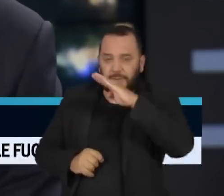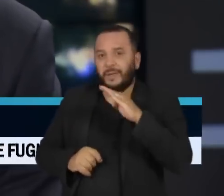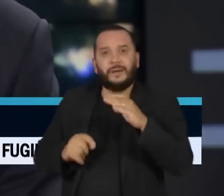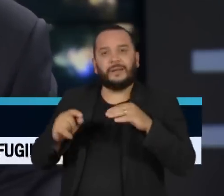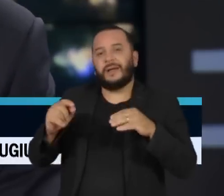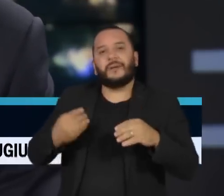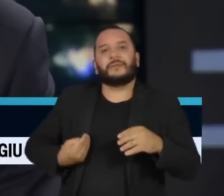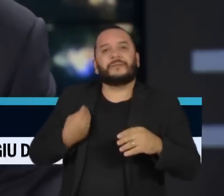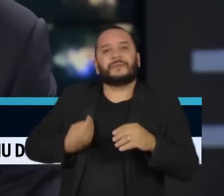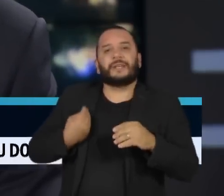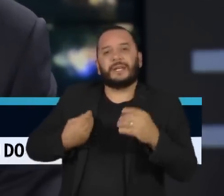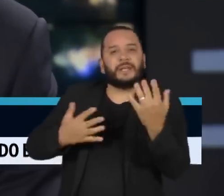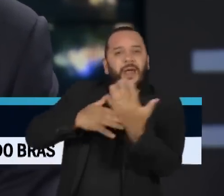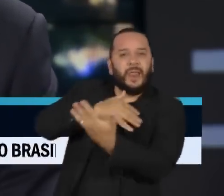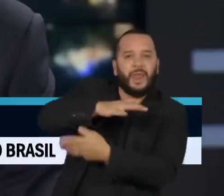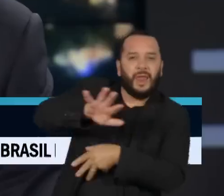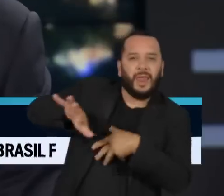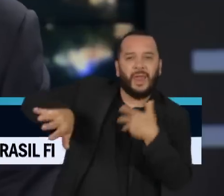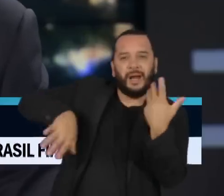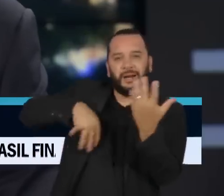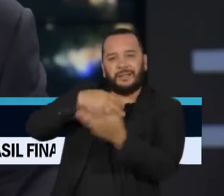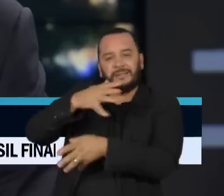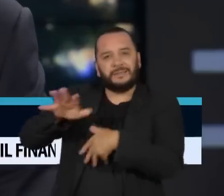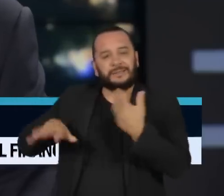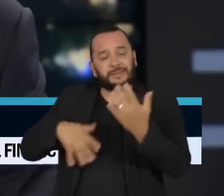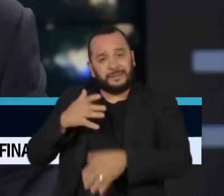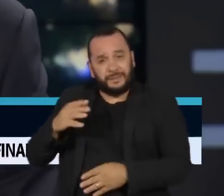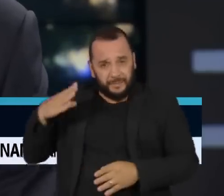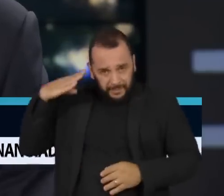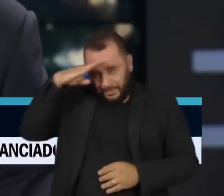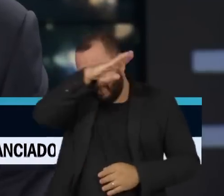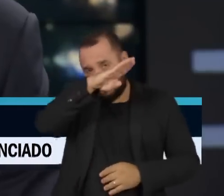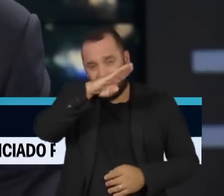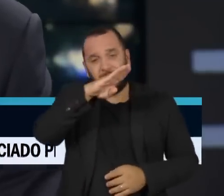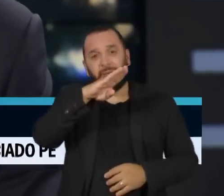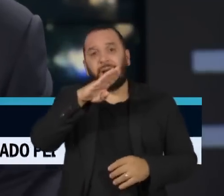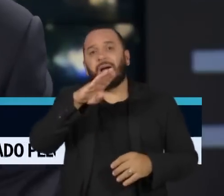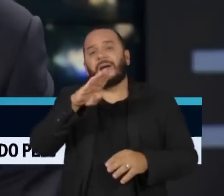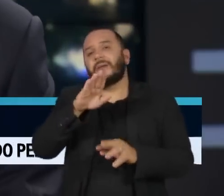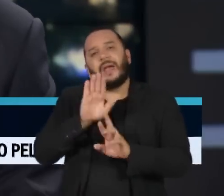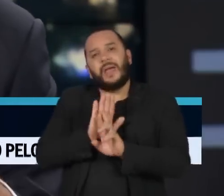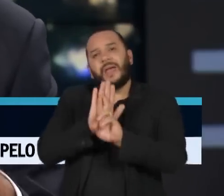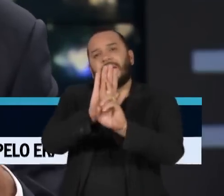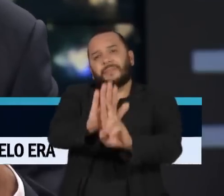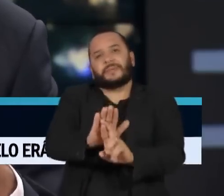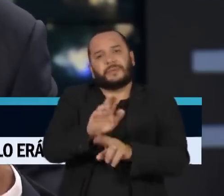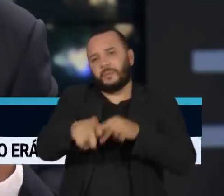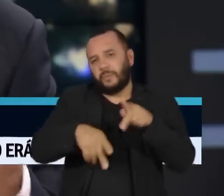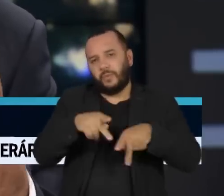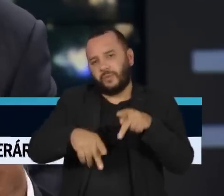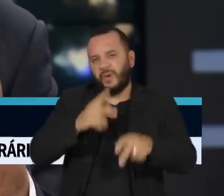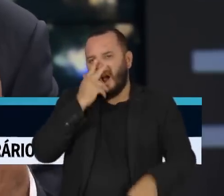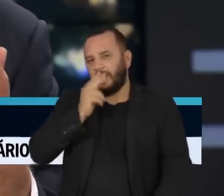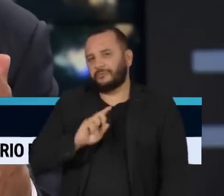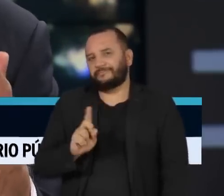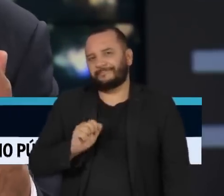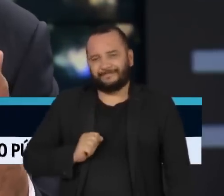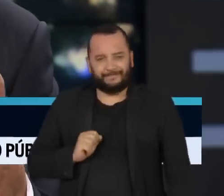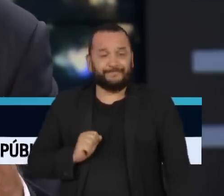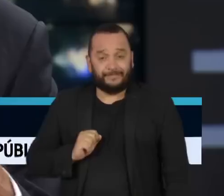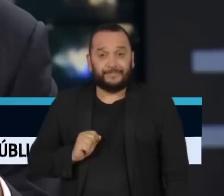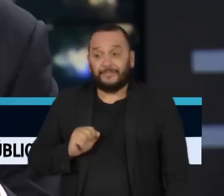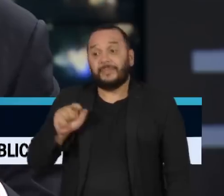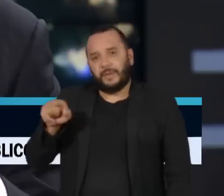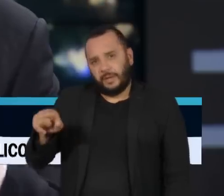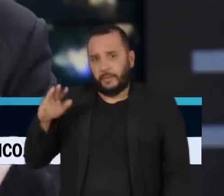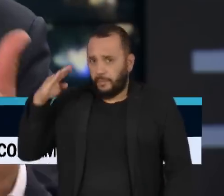orgânico e não conseguir se organizar, ele não representa diretamente a maioria da população. A coisa dele ser oposição ao